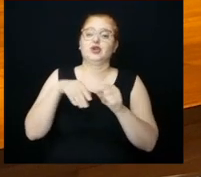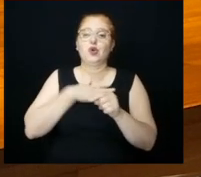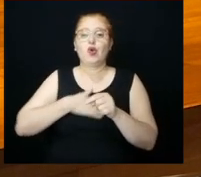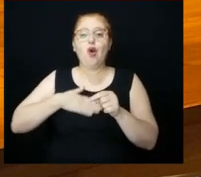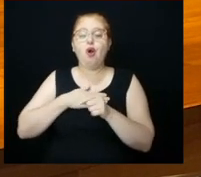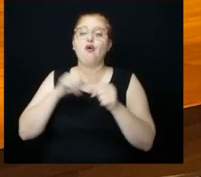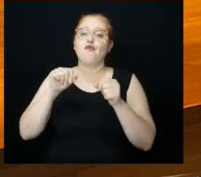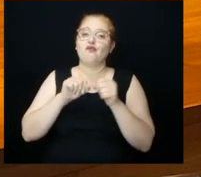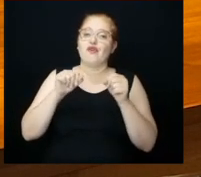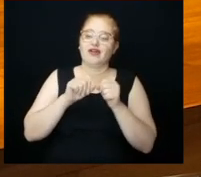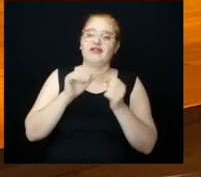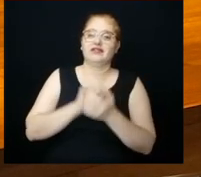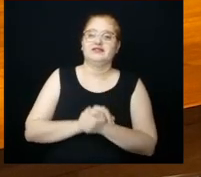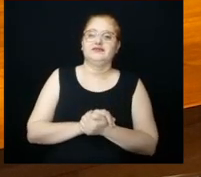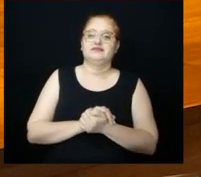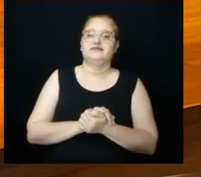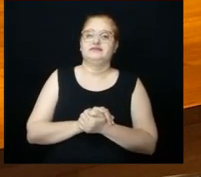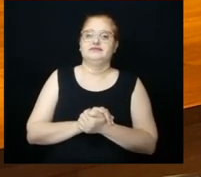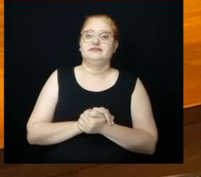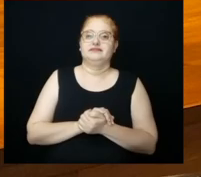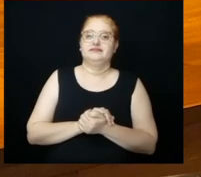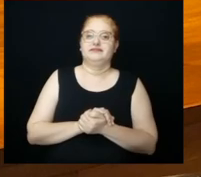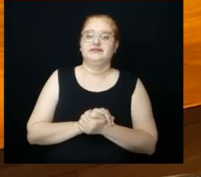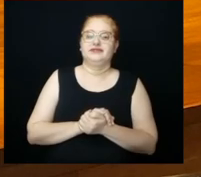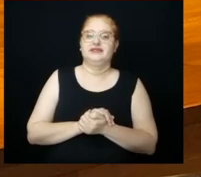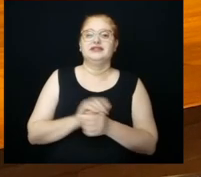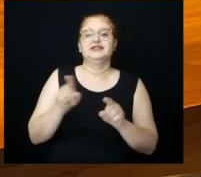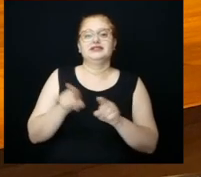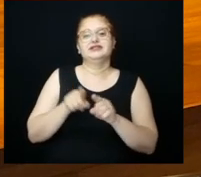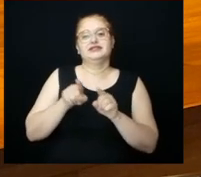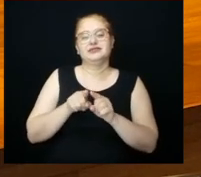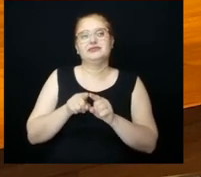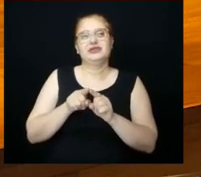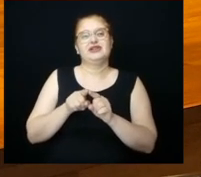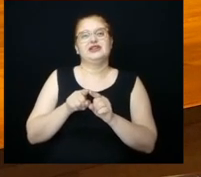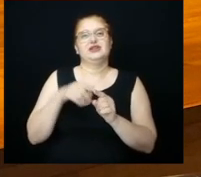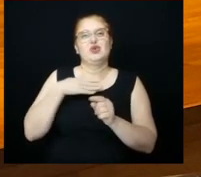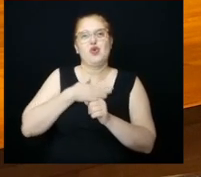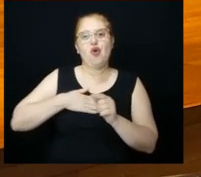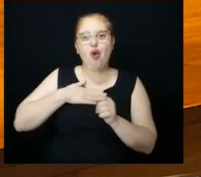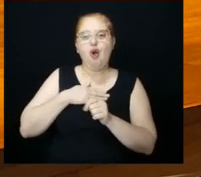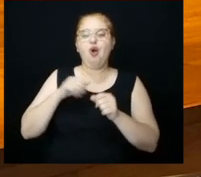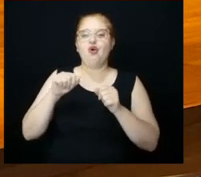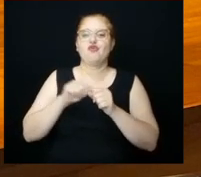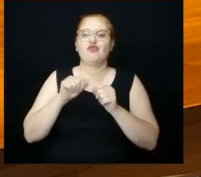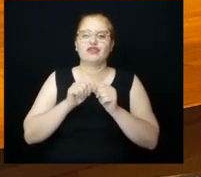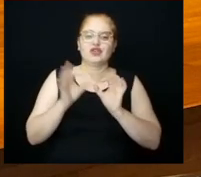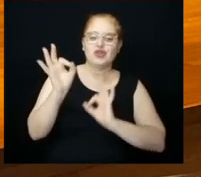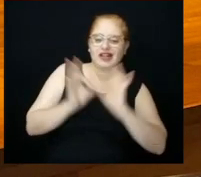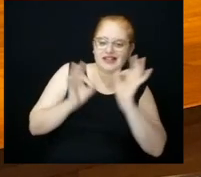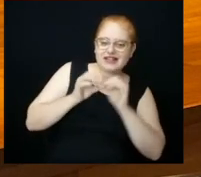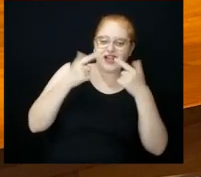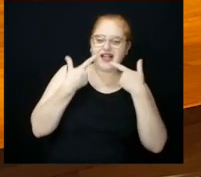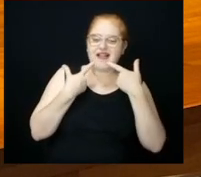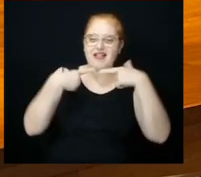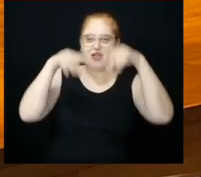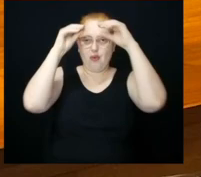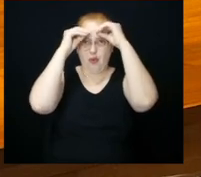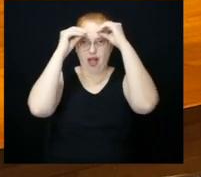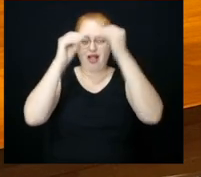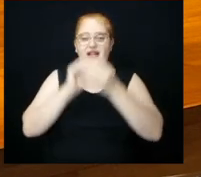de fazer. E ele, mais do que os outros, tem essa, né? Esse trato, né? Com a linguagem